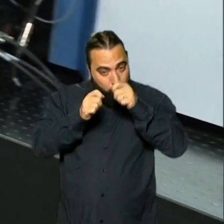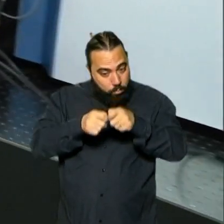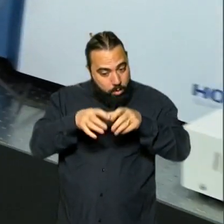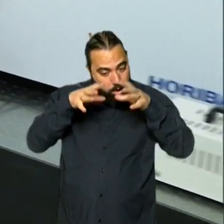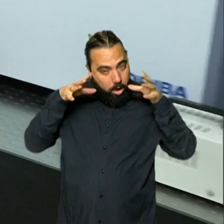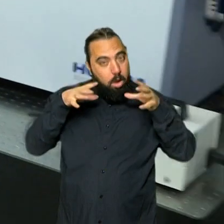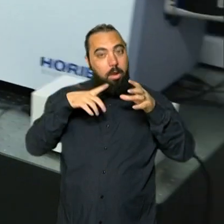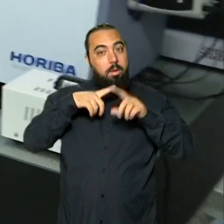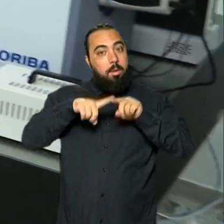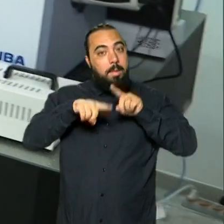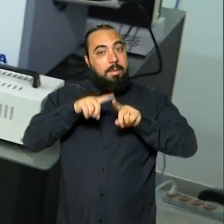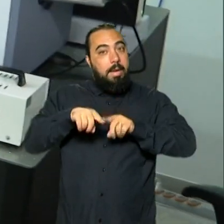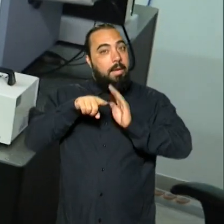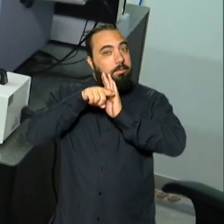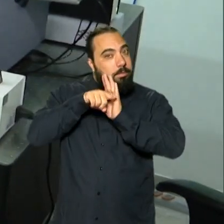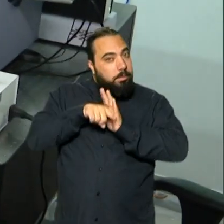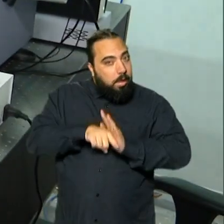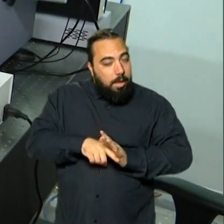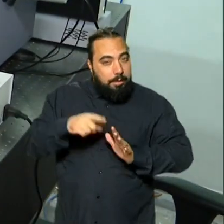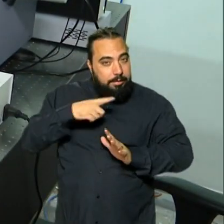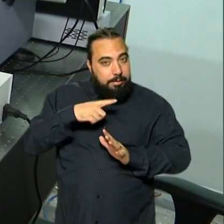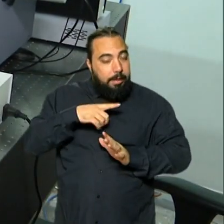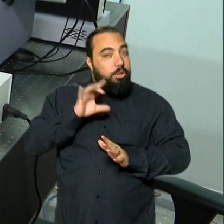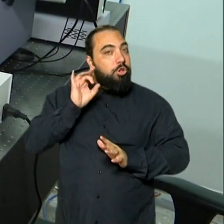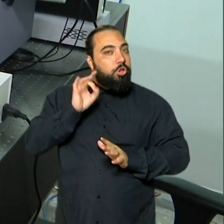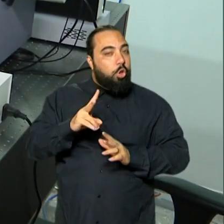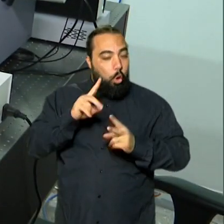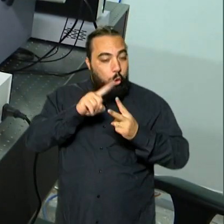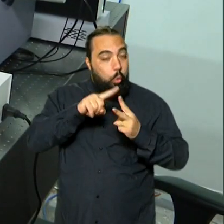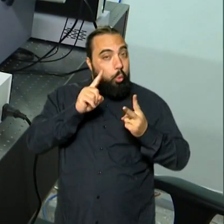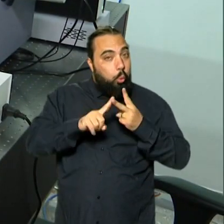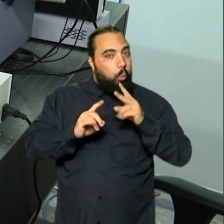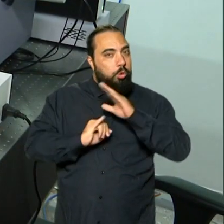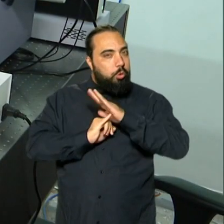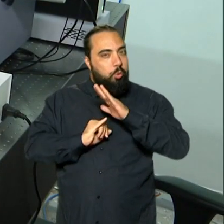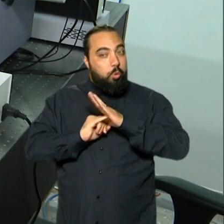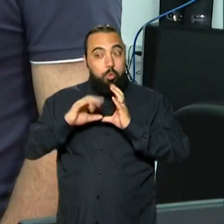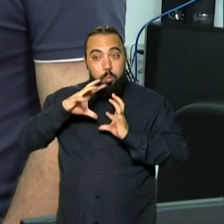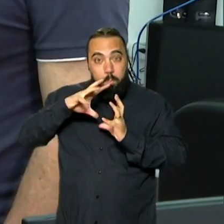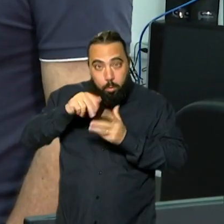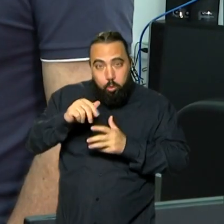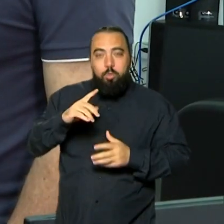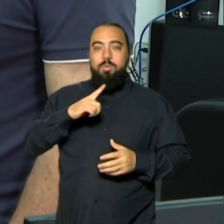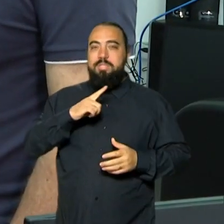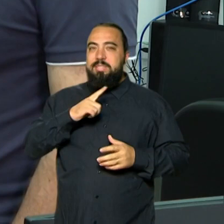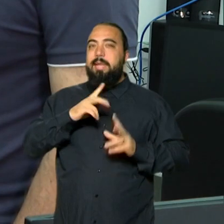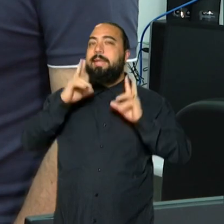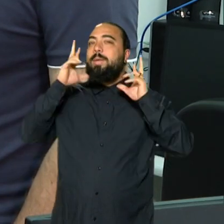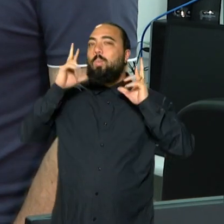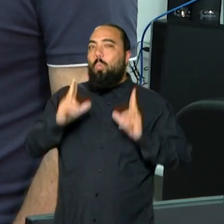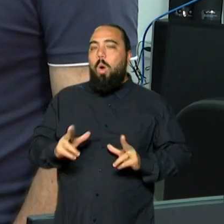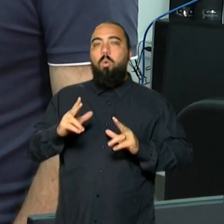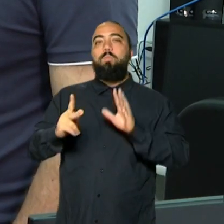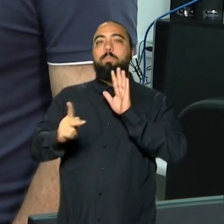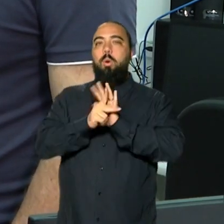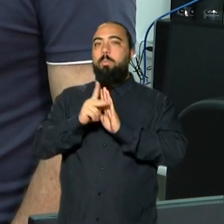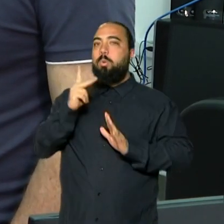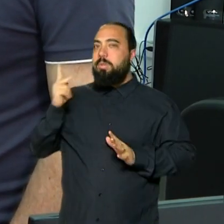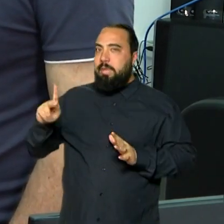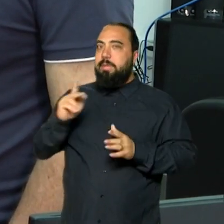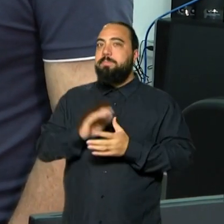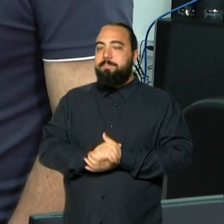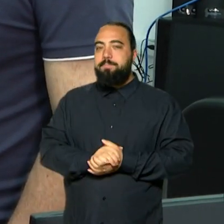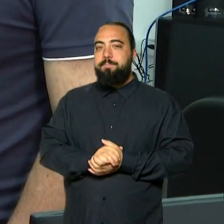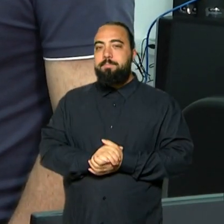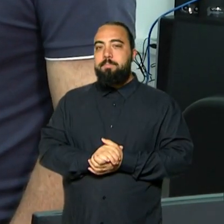dos materiais analisados. Apenas outras 2 instituições no mundo possuem um equipamento deste tipo.